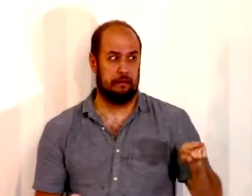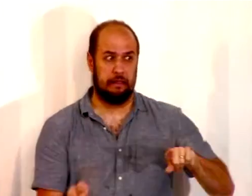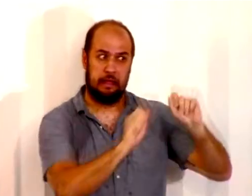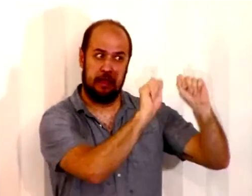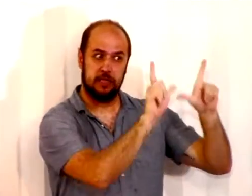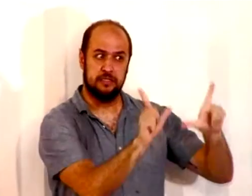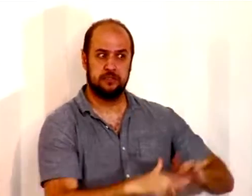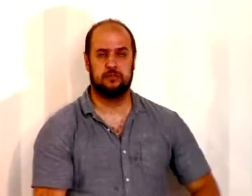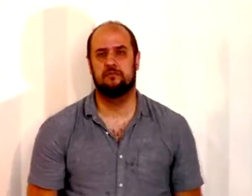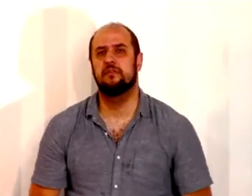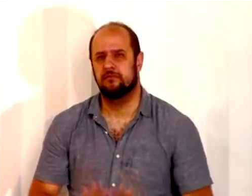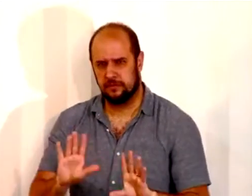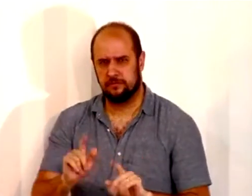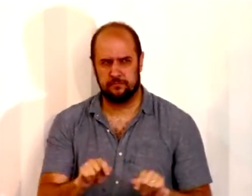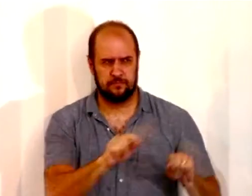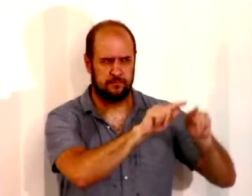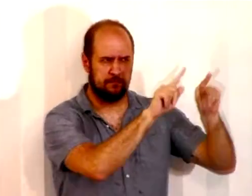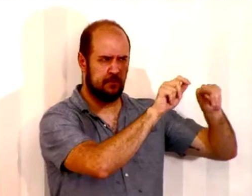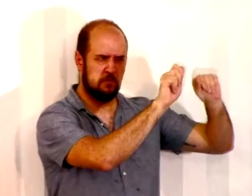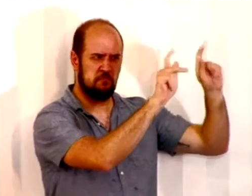pois é, essa é a paz externa.